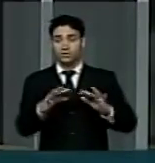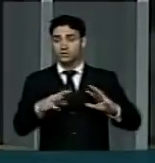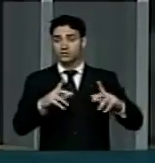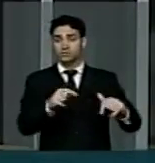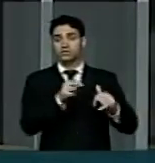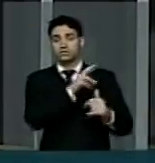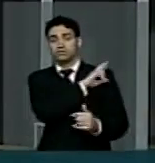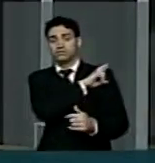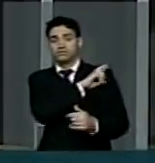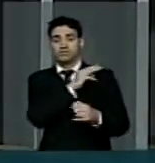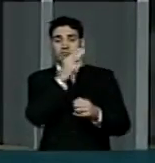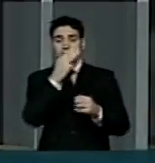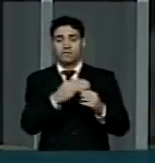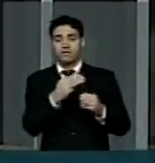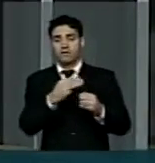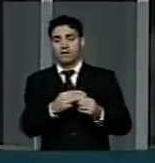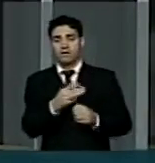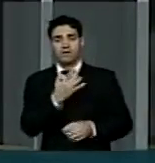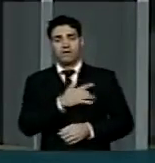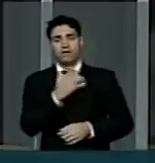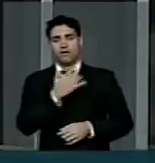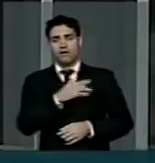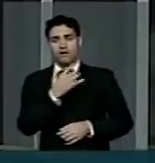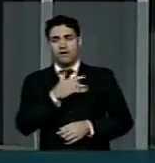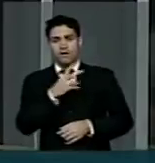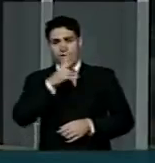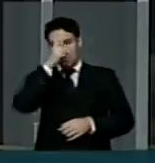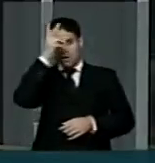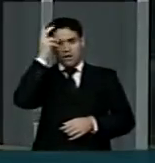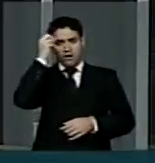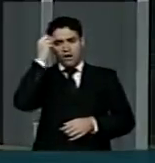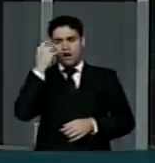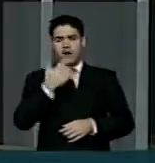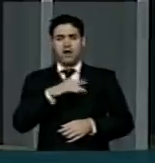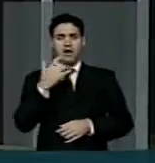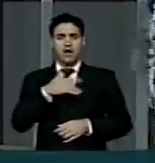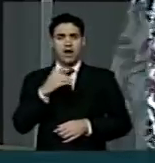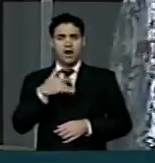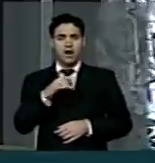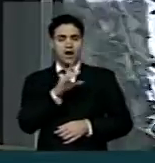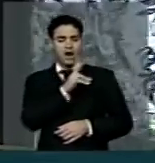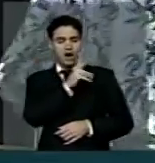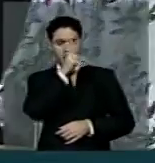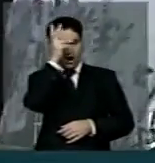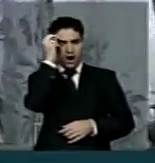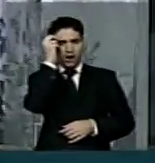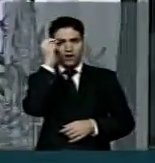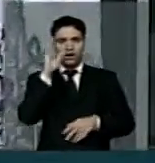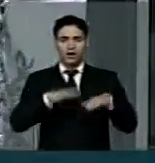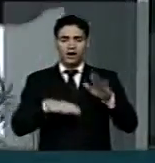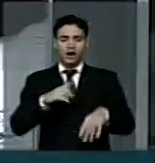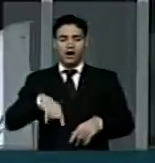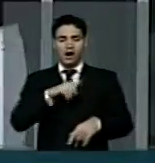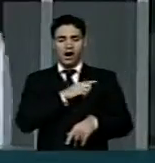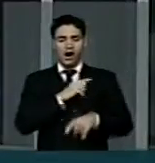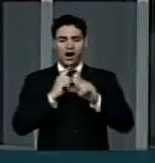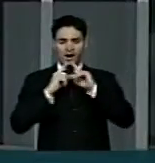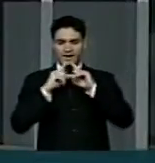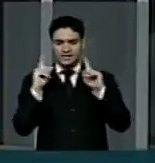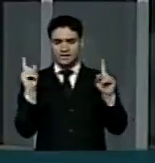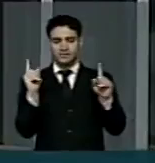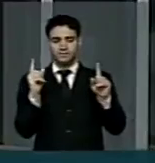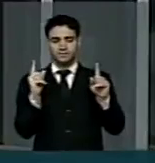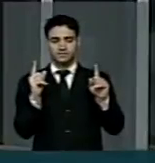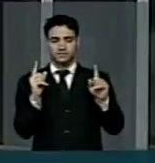município. Coitado desses prefeitos. Coitado desses prefeitos. Então, às vezes a gente reclama, poxa,